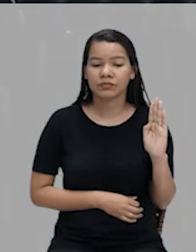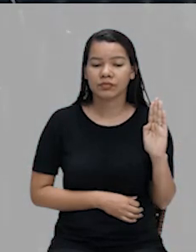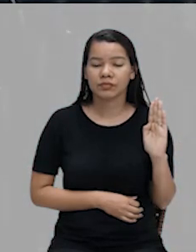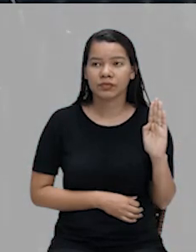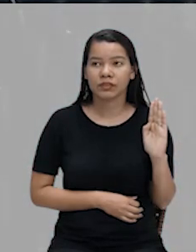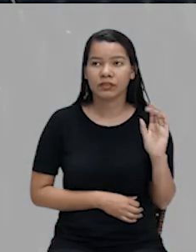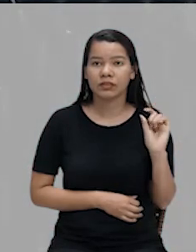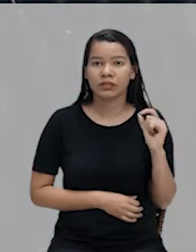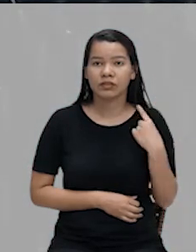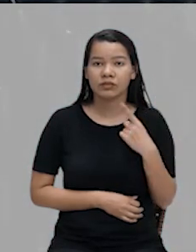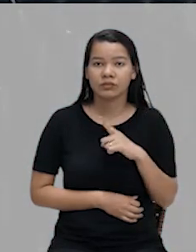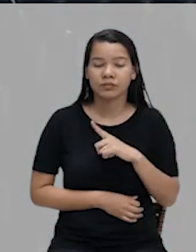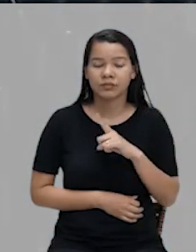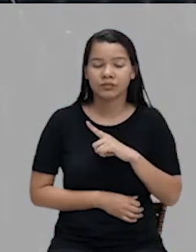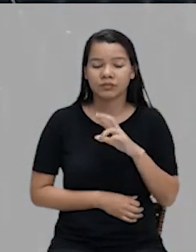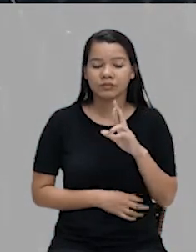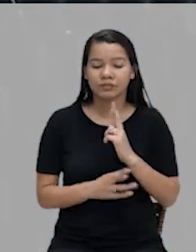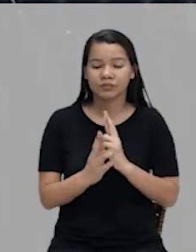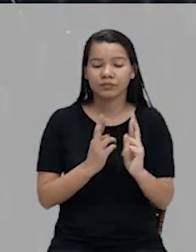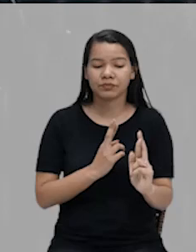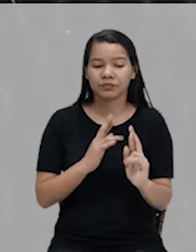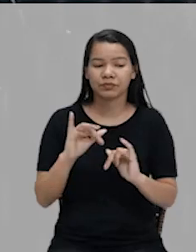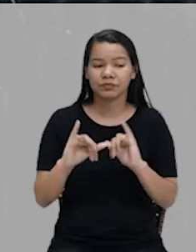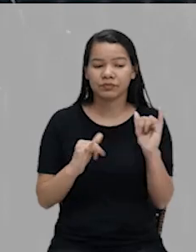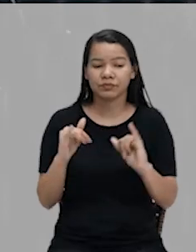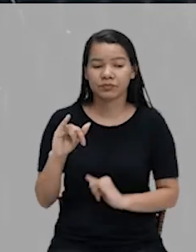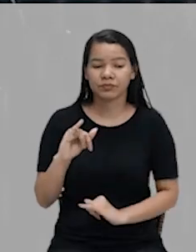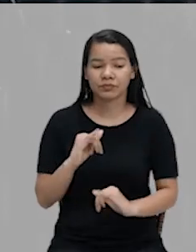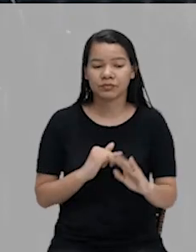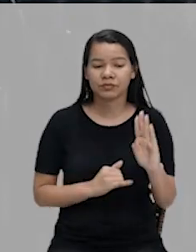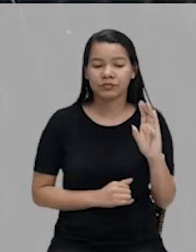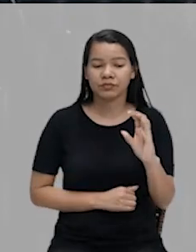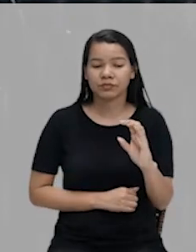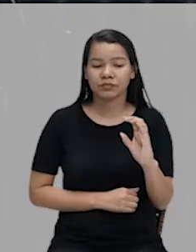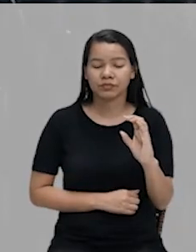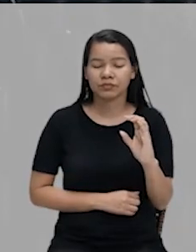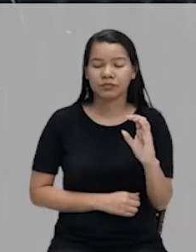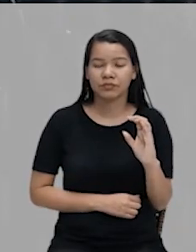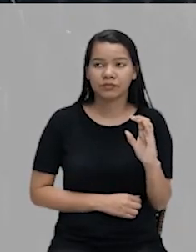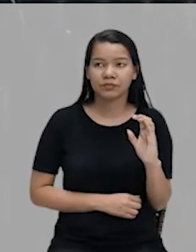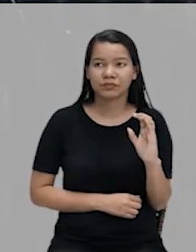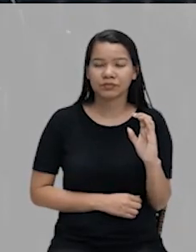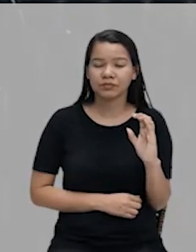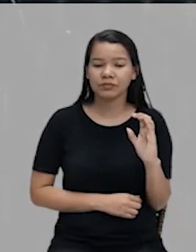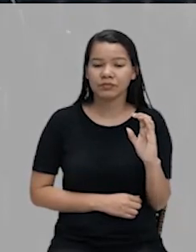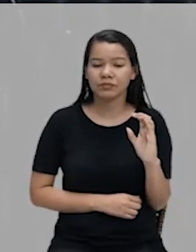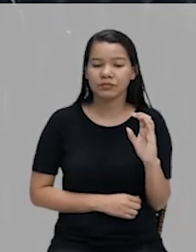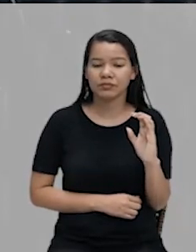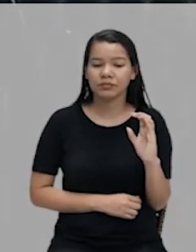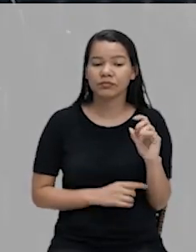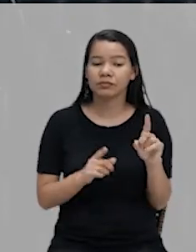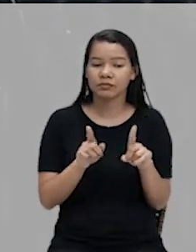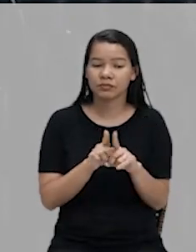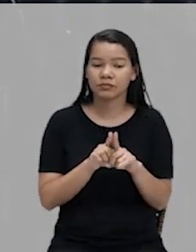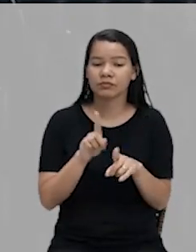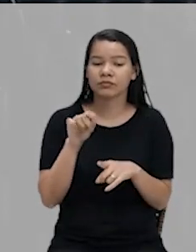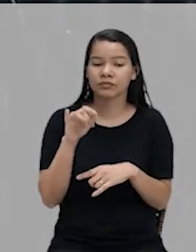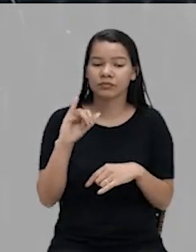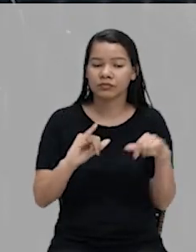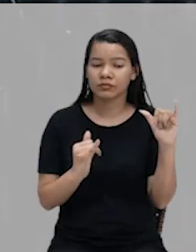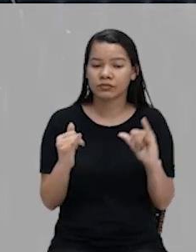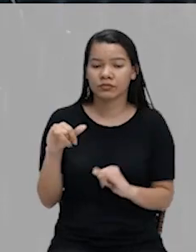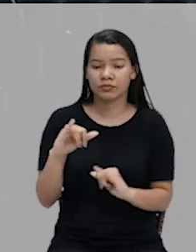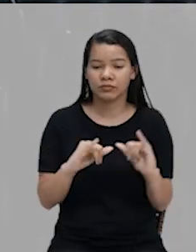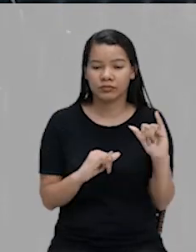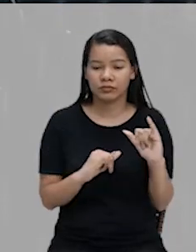reação química. O crescimento da massa de pão também é uma reação química, que vai